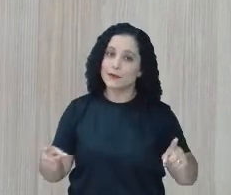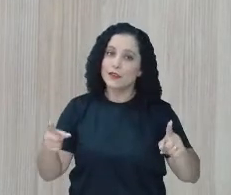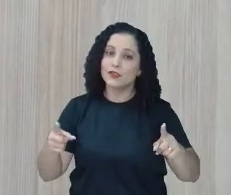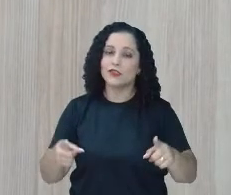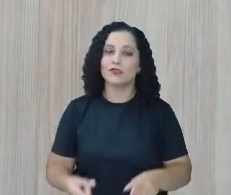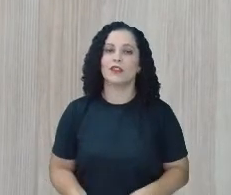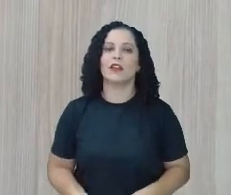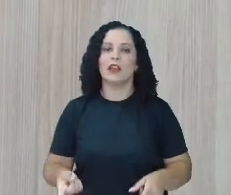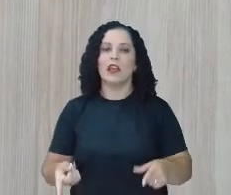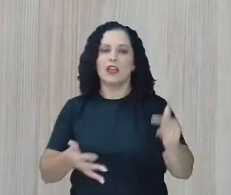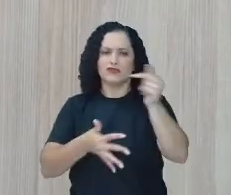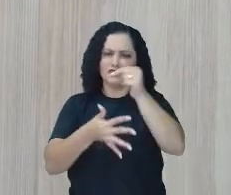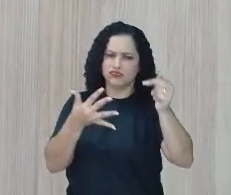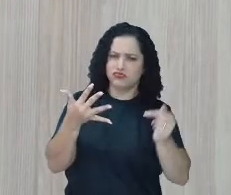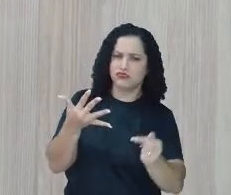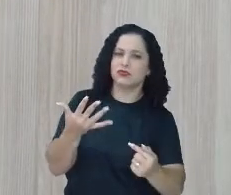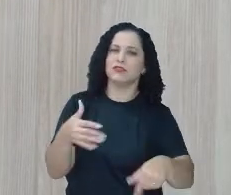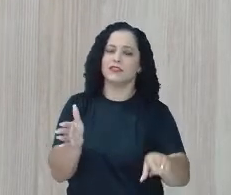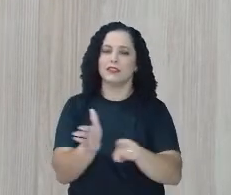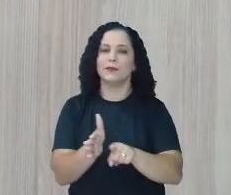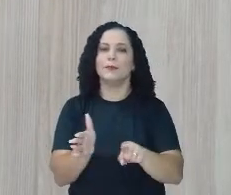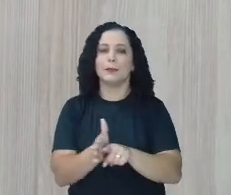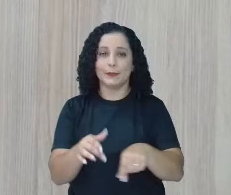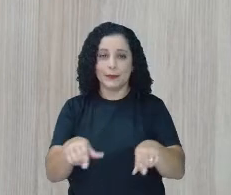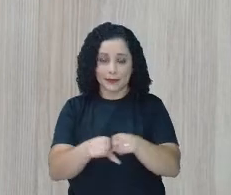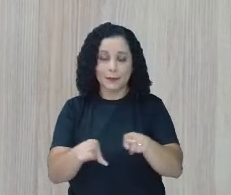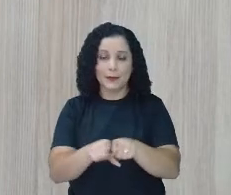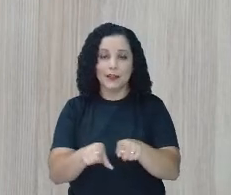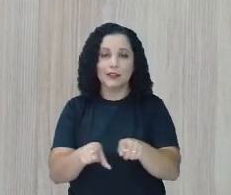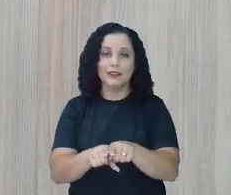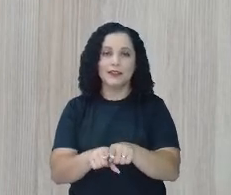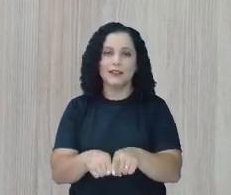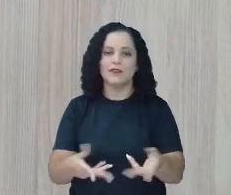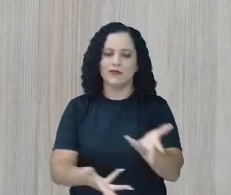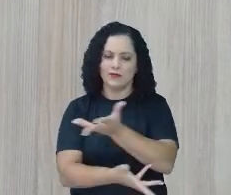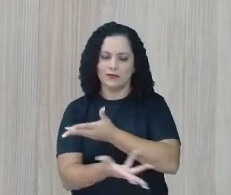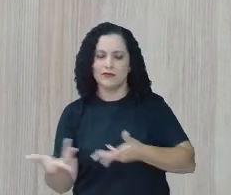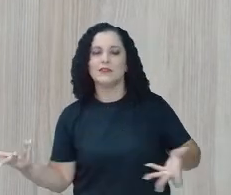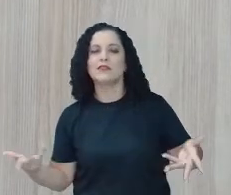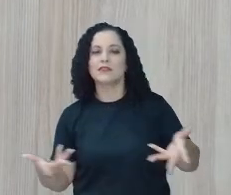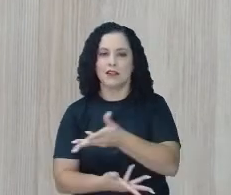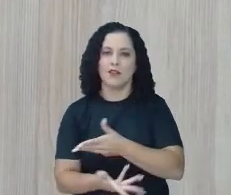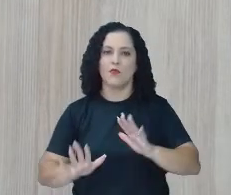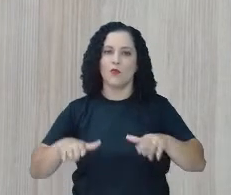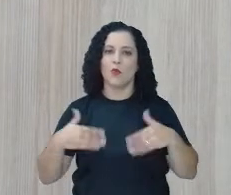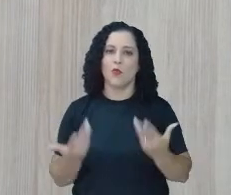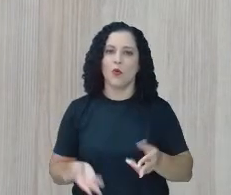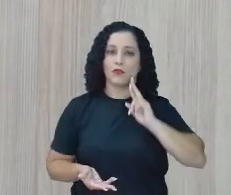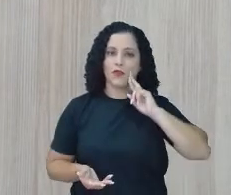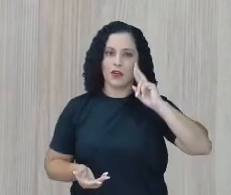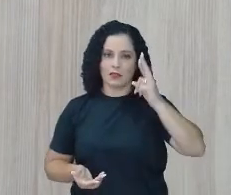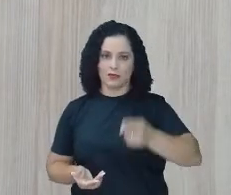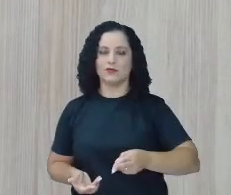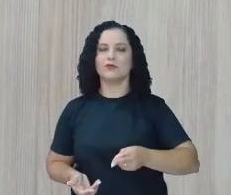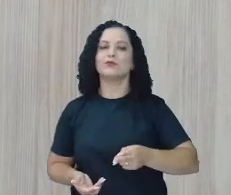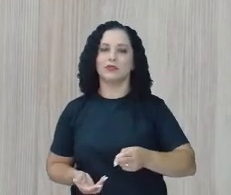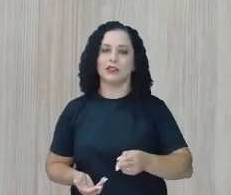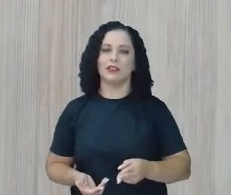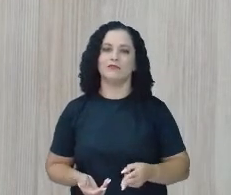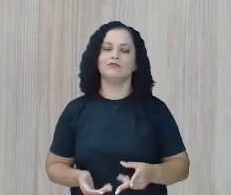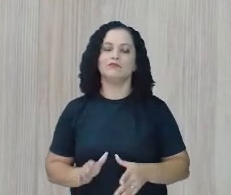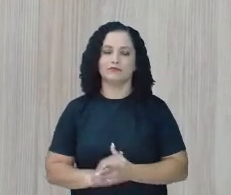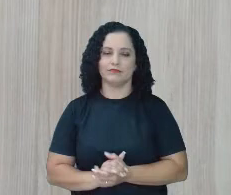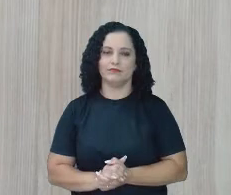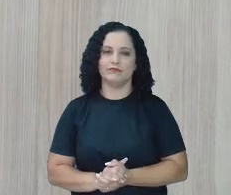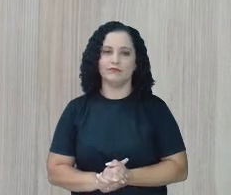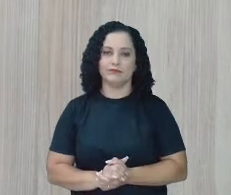essas questões aí também vai aparecer idênticas, tá? Quando você for resolver aí essas questões da relação de